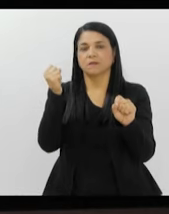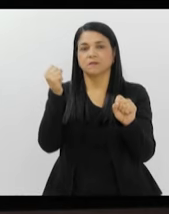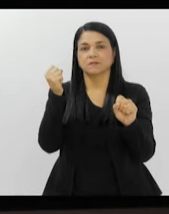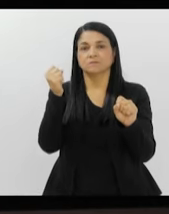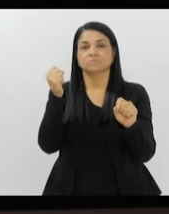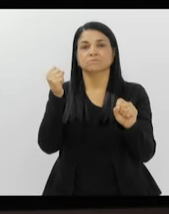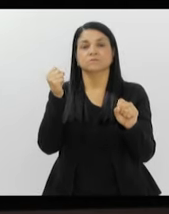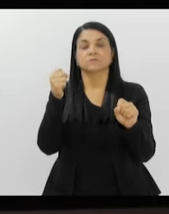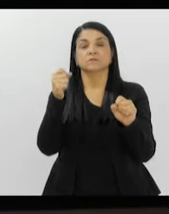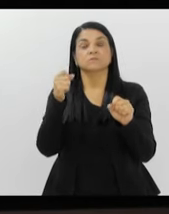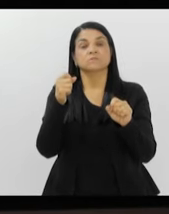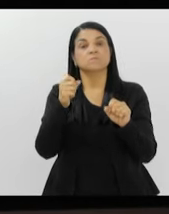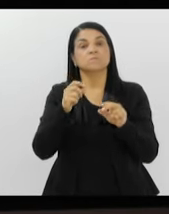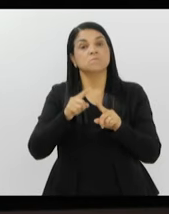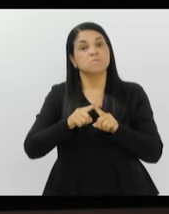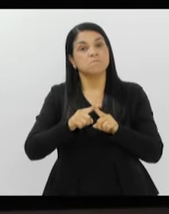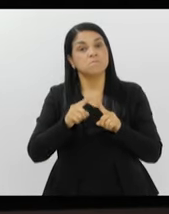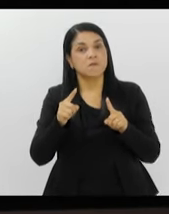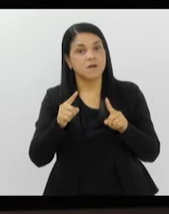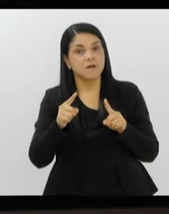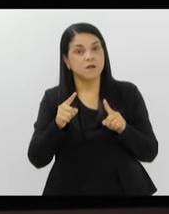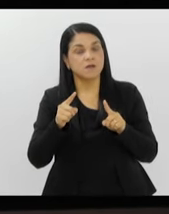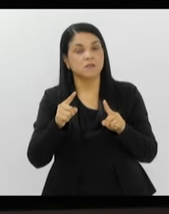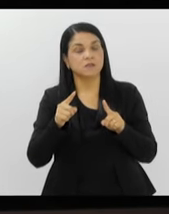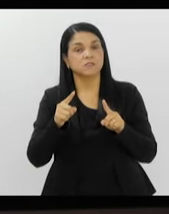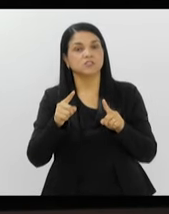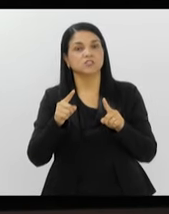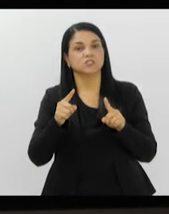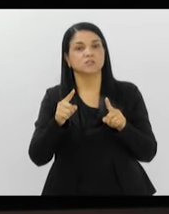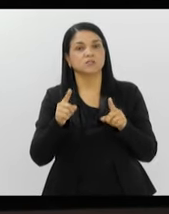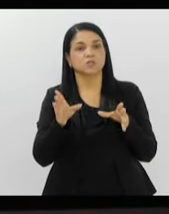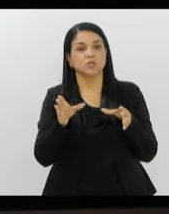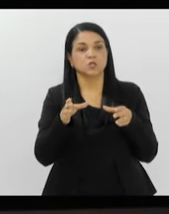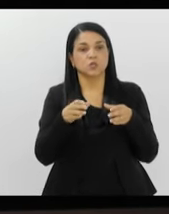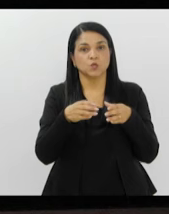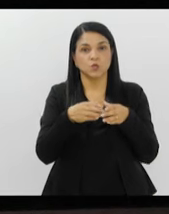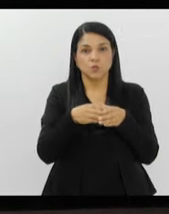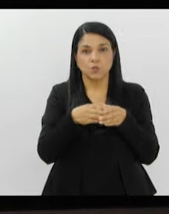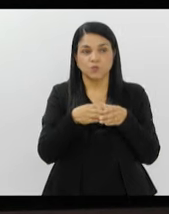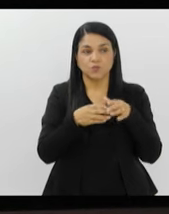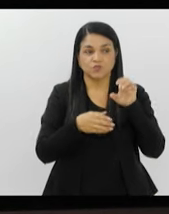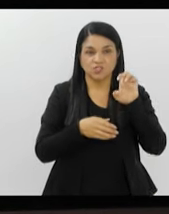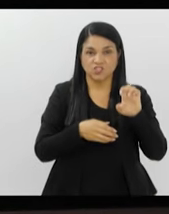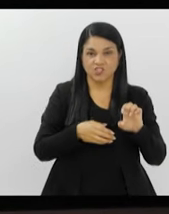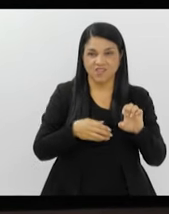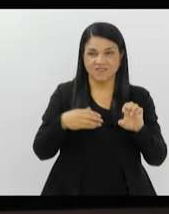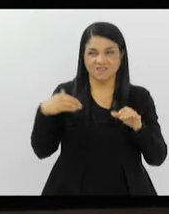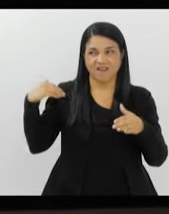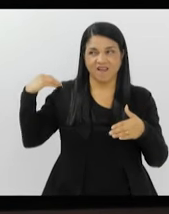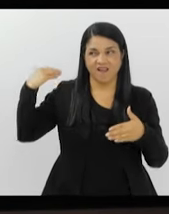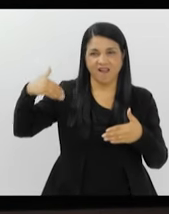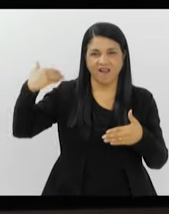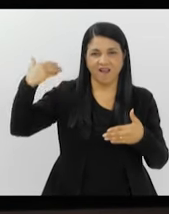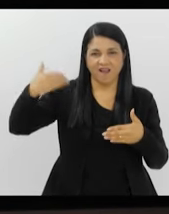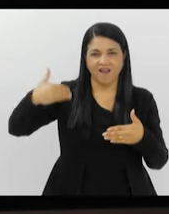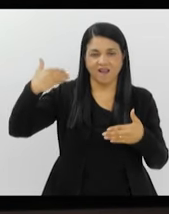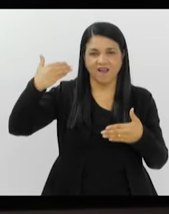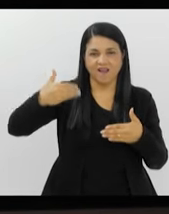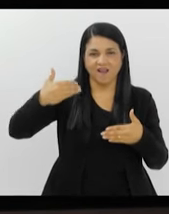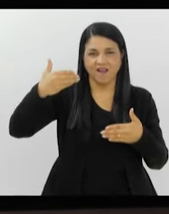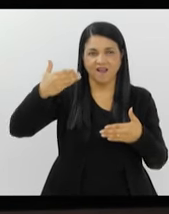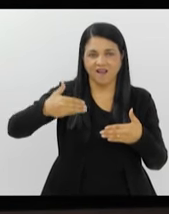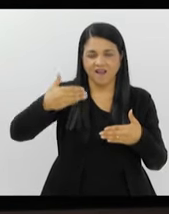mas que por conta desse aparelhamento de décadas esse gigante